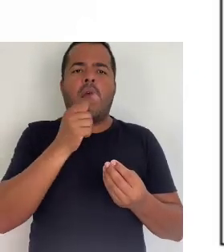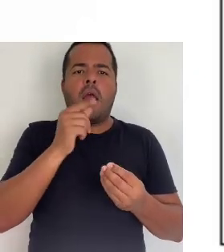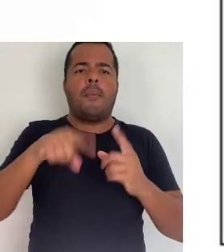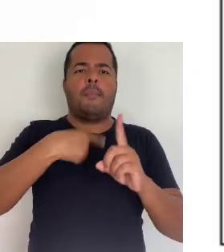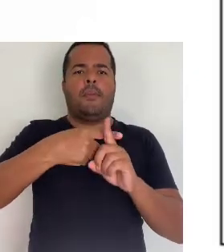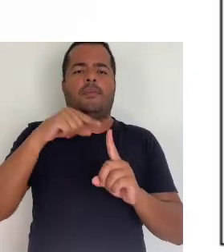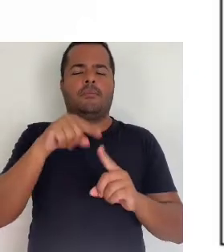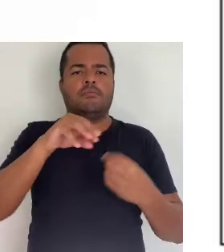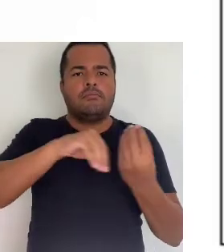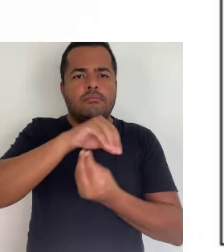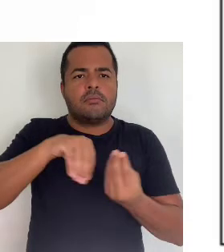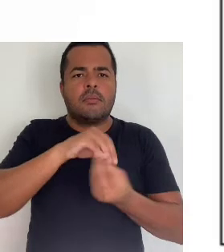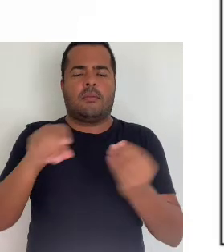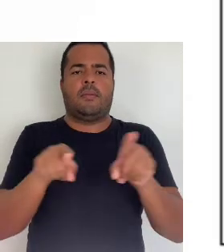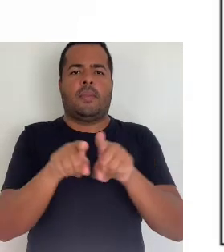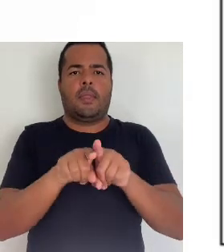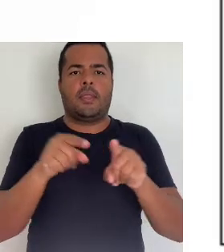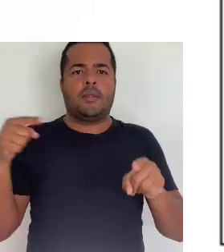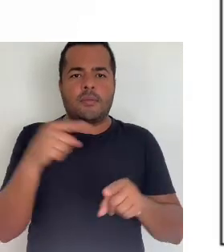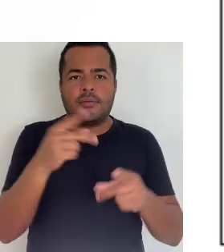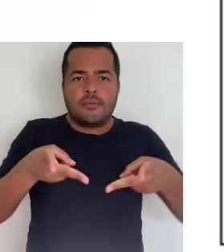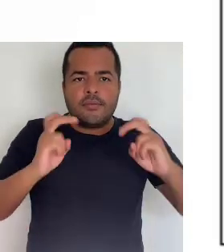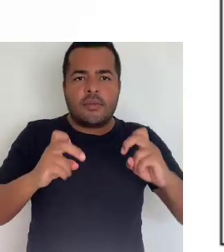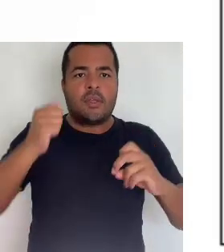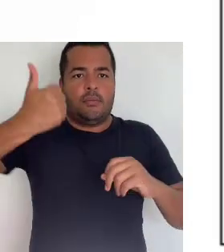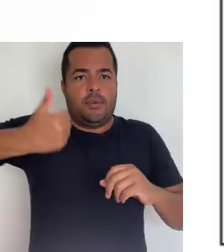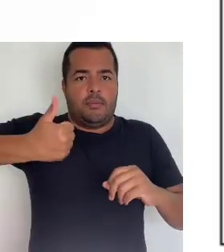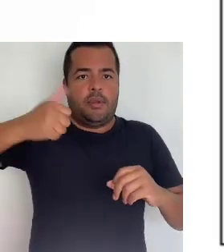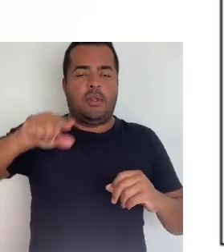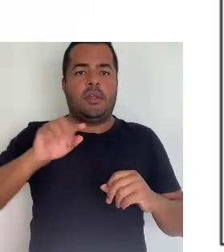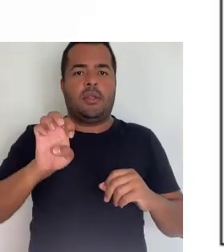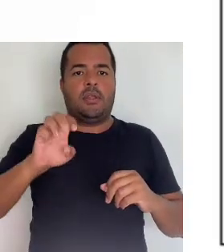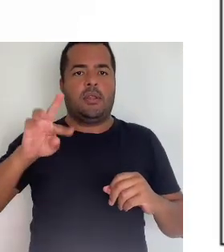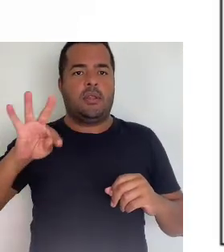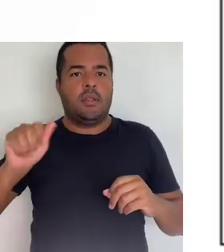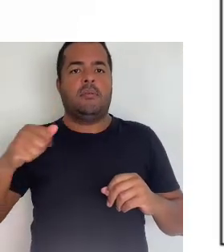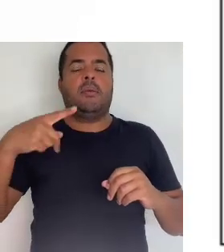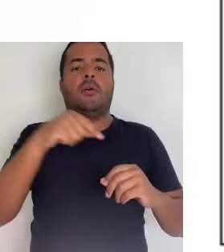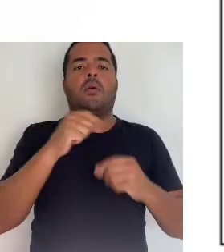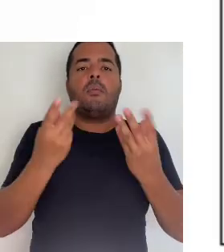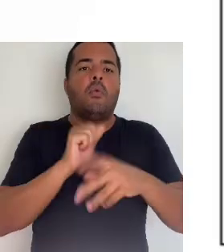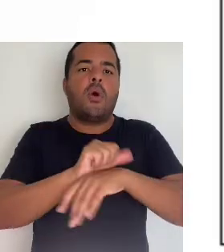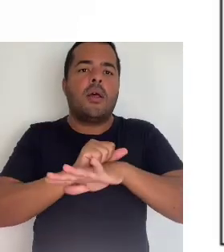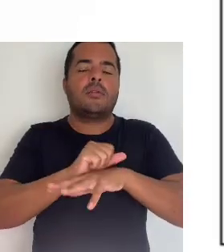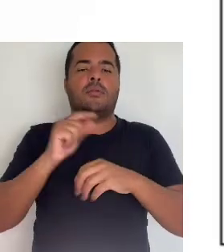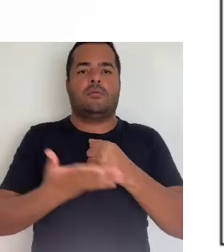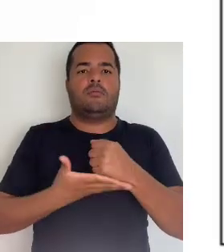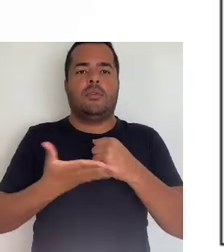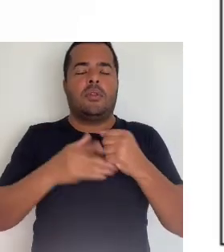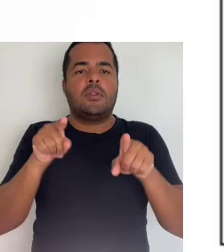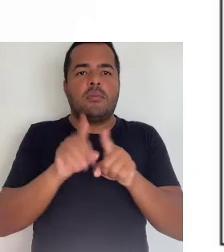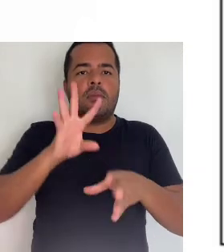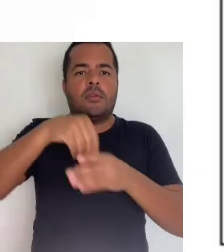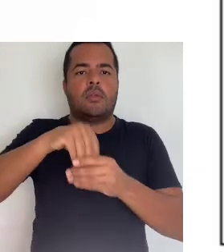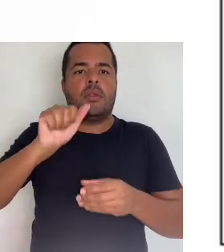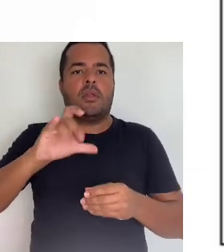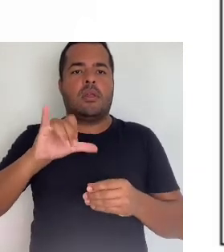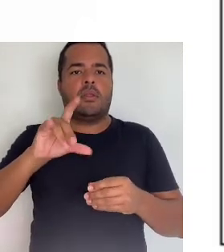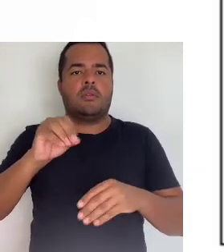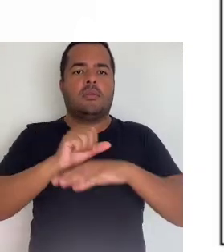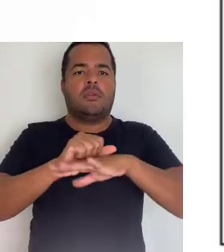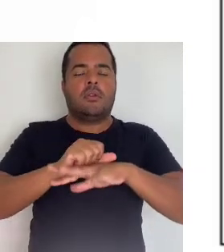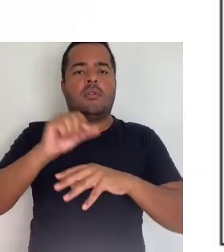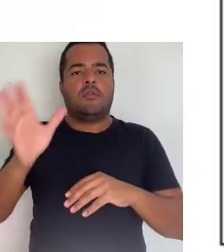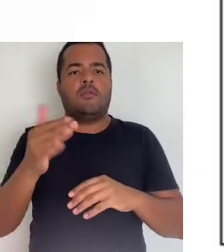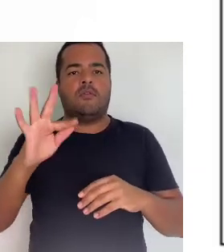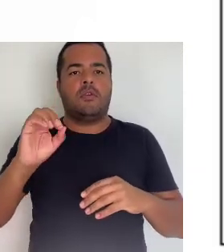água. Destacando essa reação, a gente tem aqui uma etapa, a primeira etapa que seria a reação ácido-base entre o